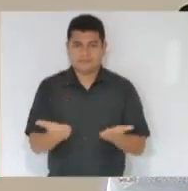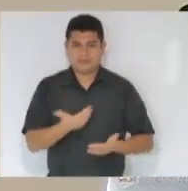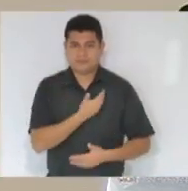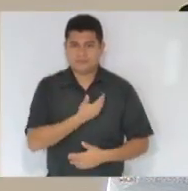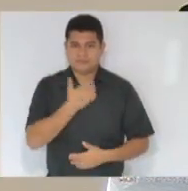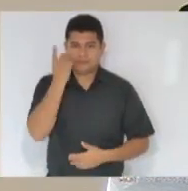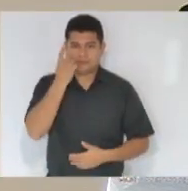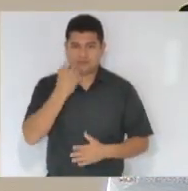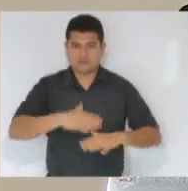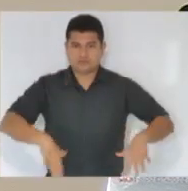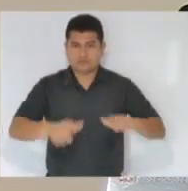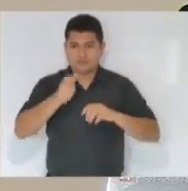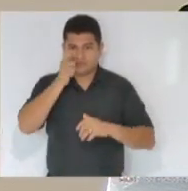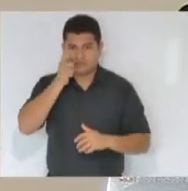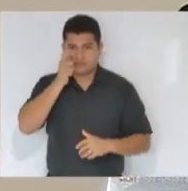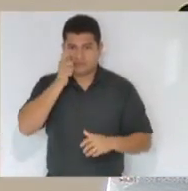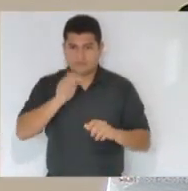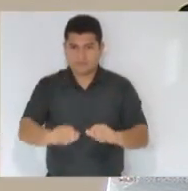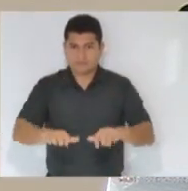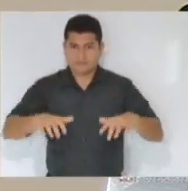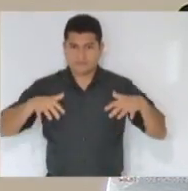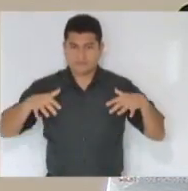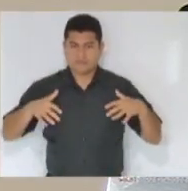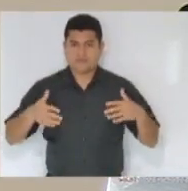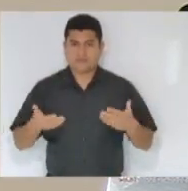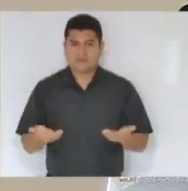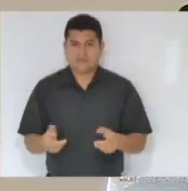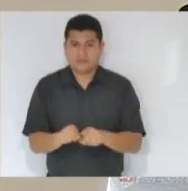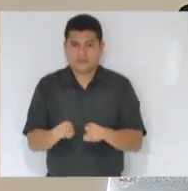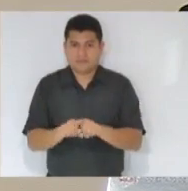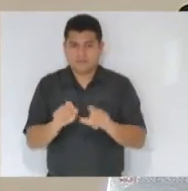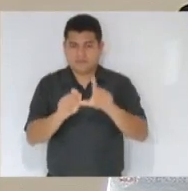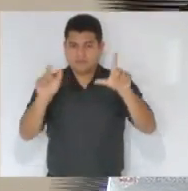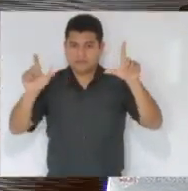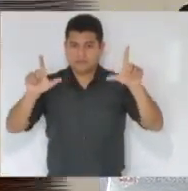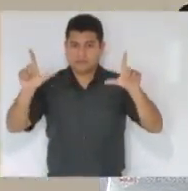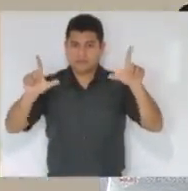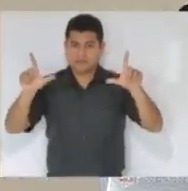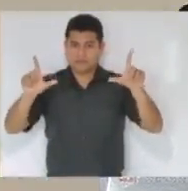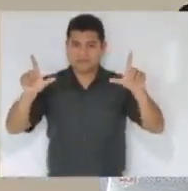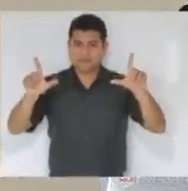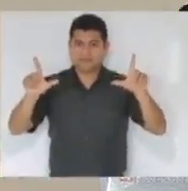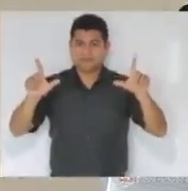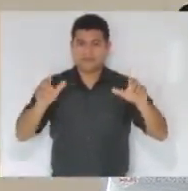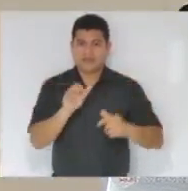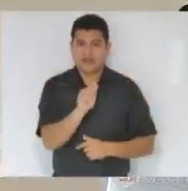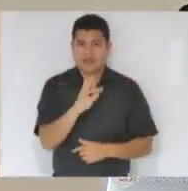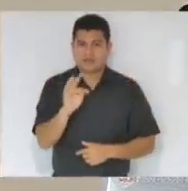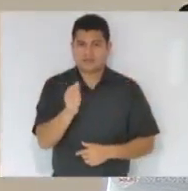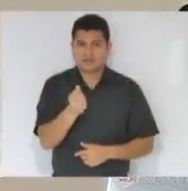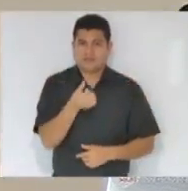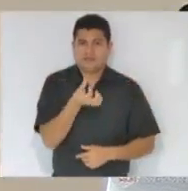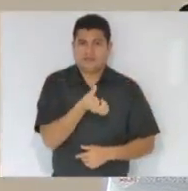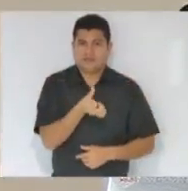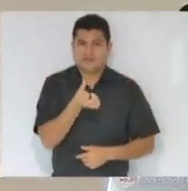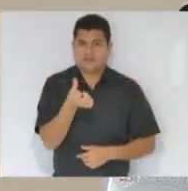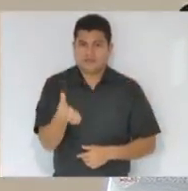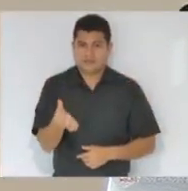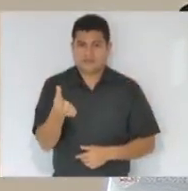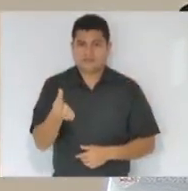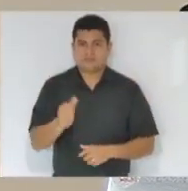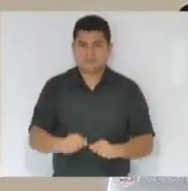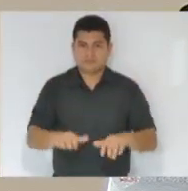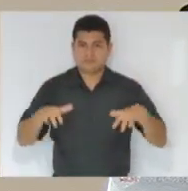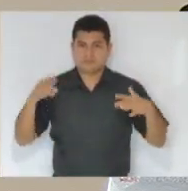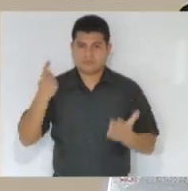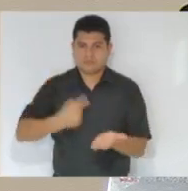deputados, a todos que nos acompanham aqui no Parlamento Catarinense, também através da TV Legislativa, a ata da 66ª sessão